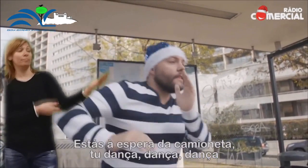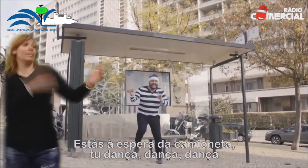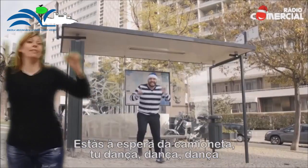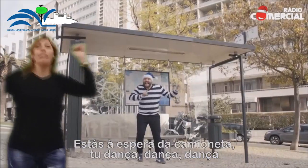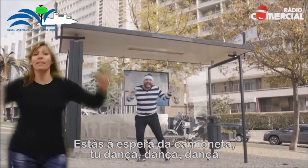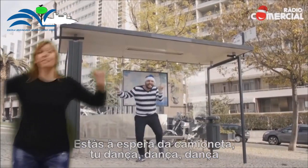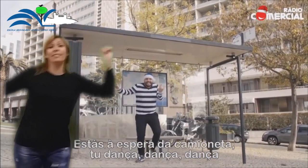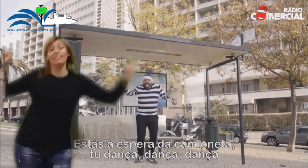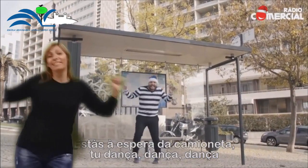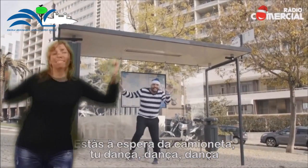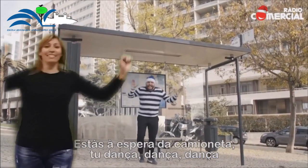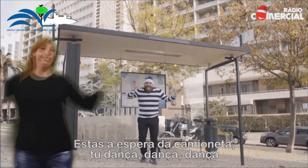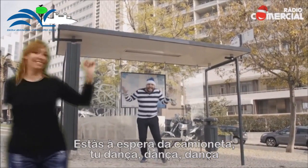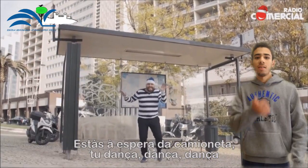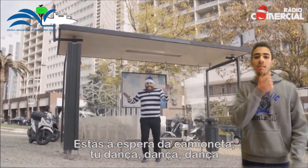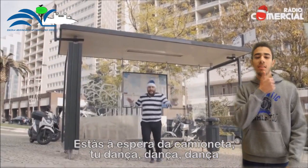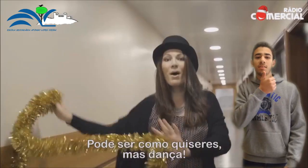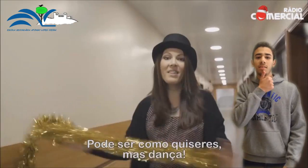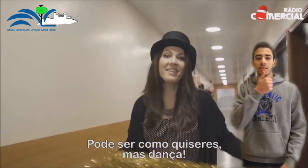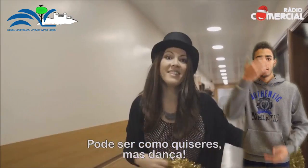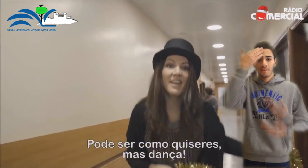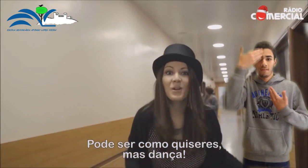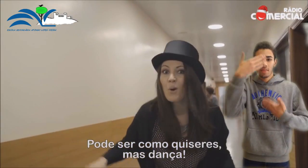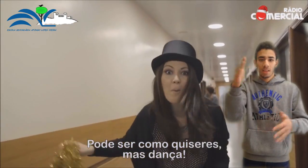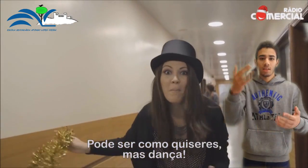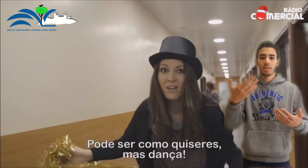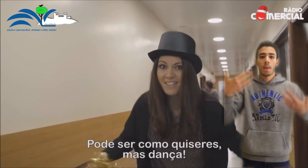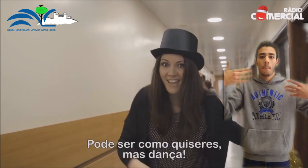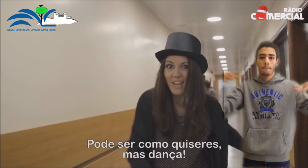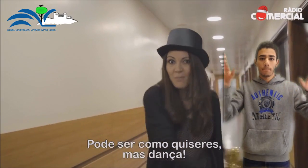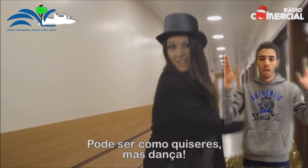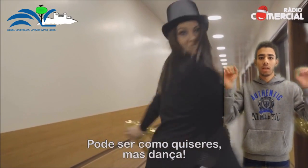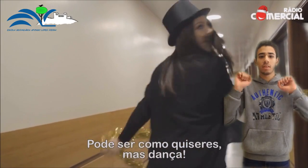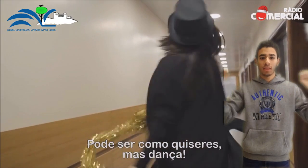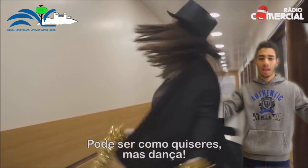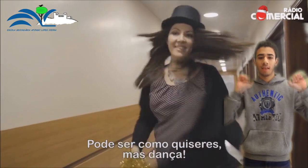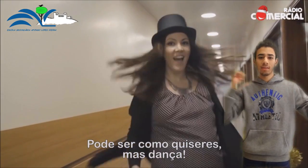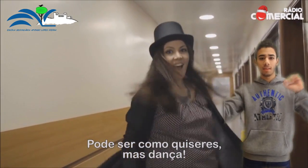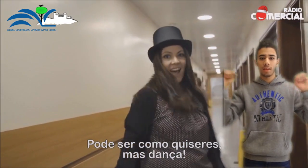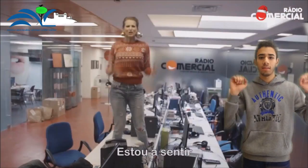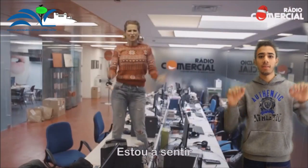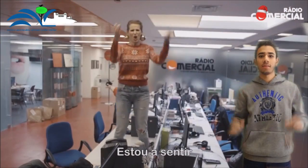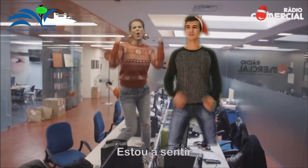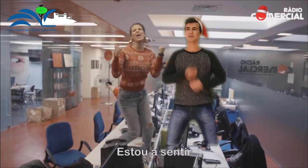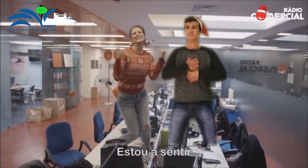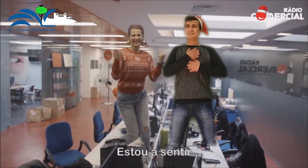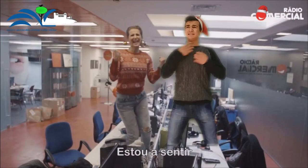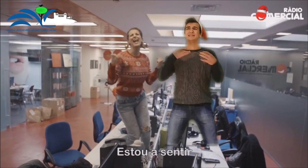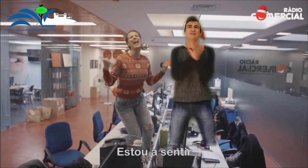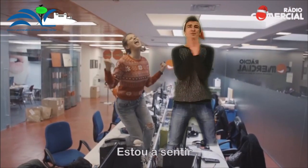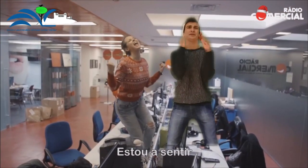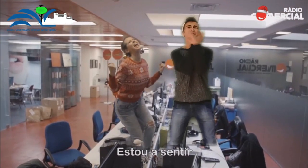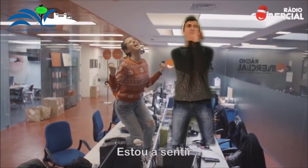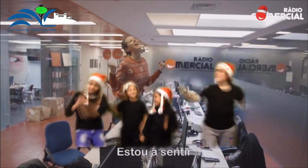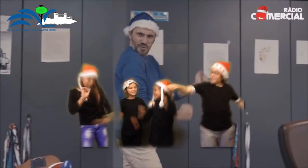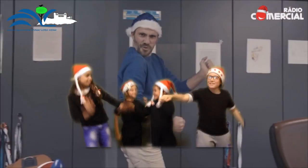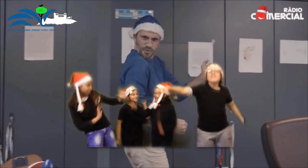caminhonete, tu dança, dança, dança. Pode ser como quiseres, mas dança. Estou a